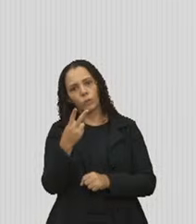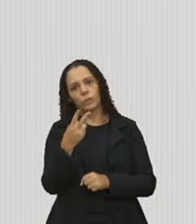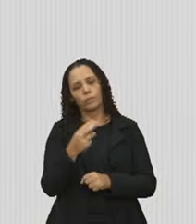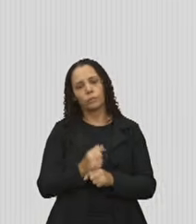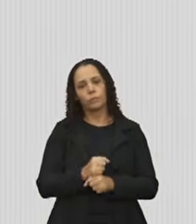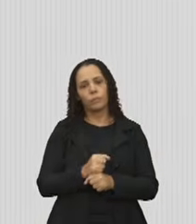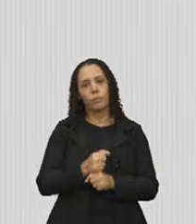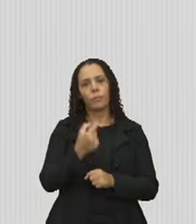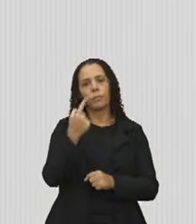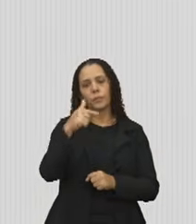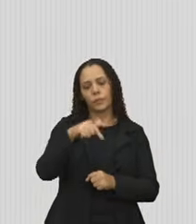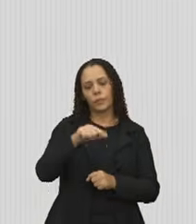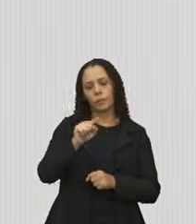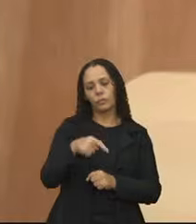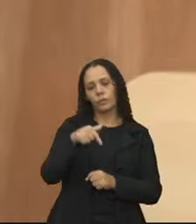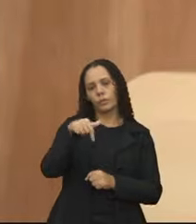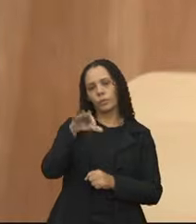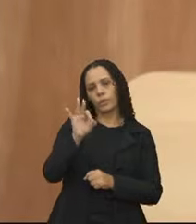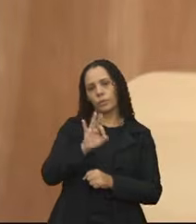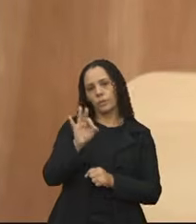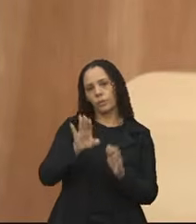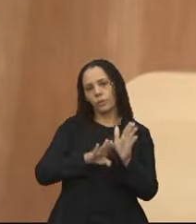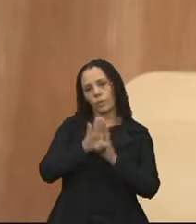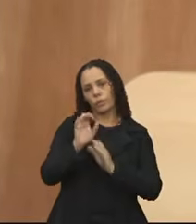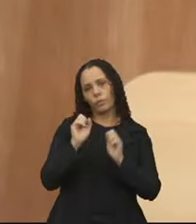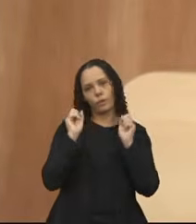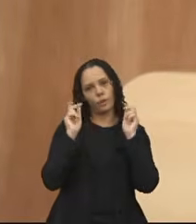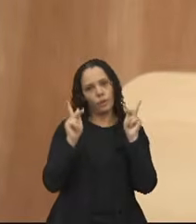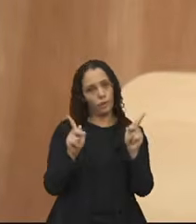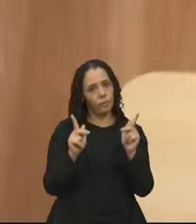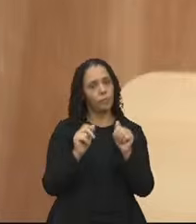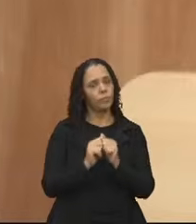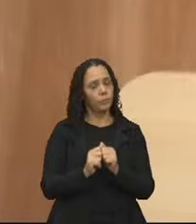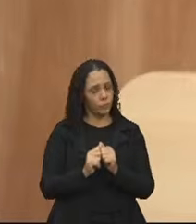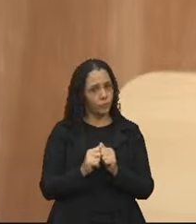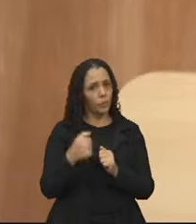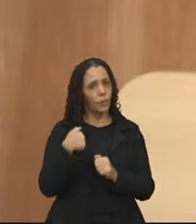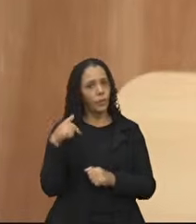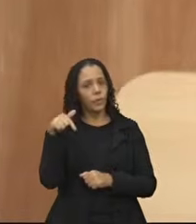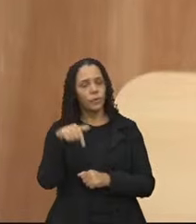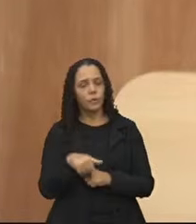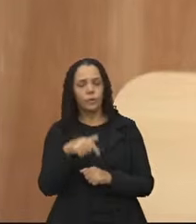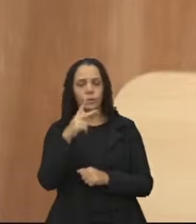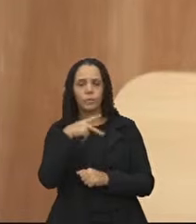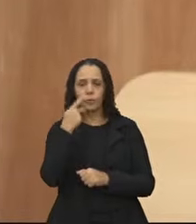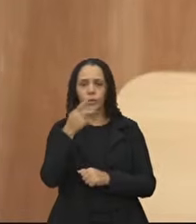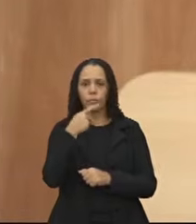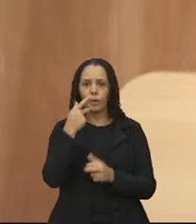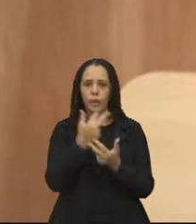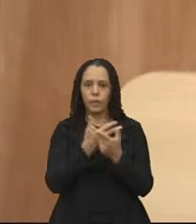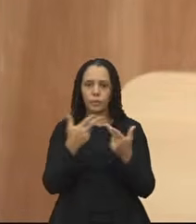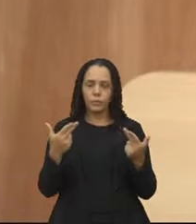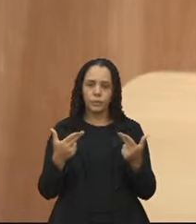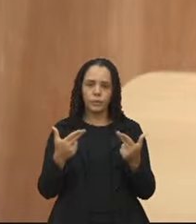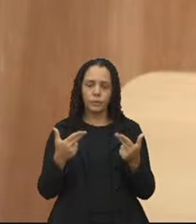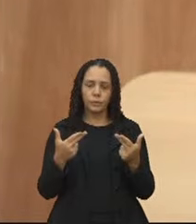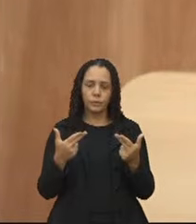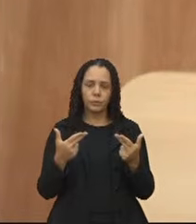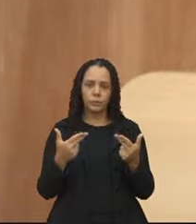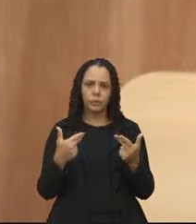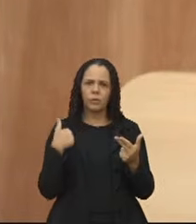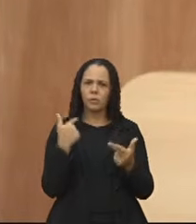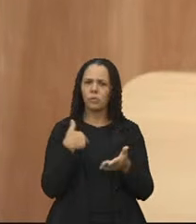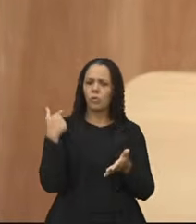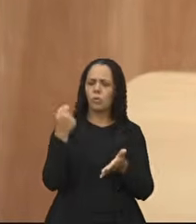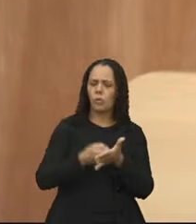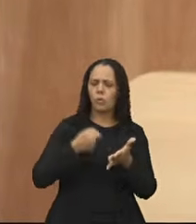17,7% de aumento. Tá bom? Conte comigo, estou aqui para poder falar as coisas que a gente luta